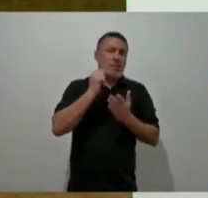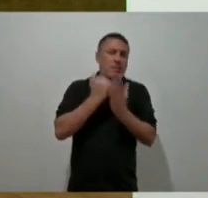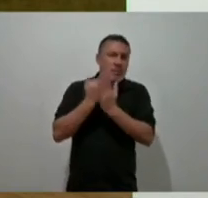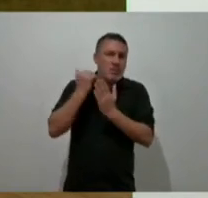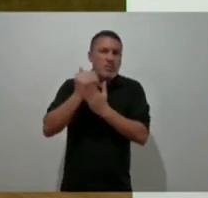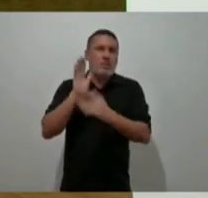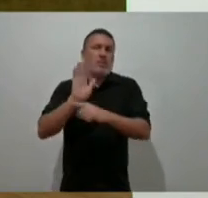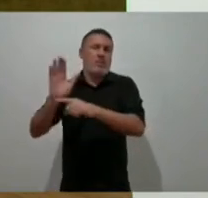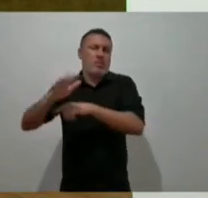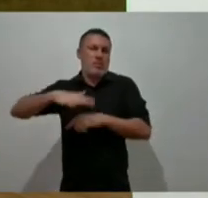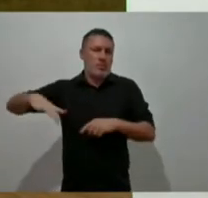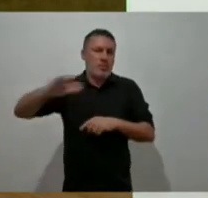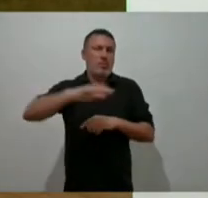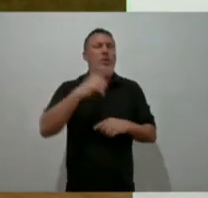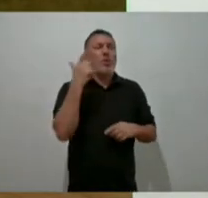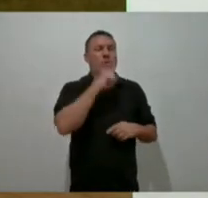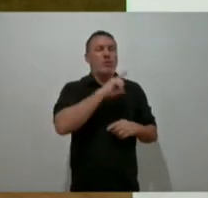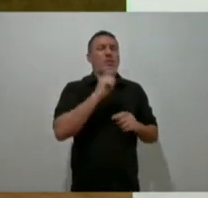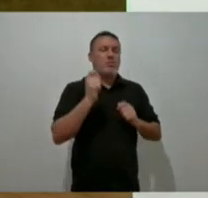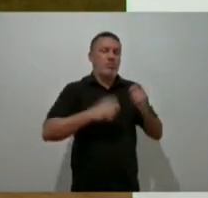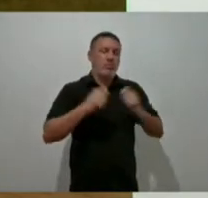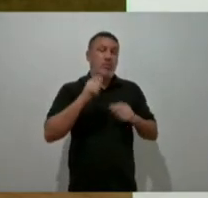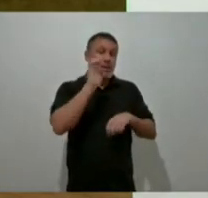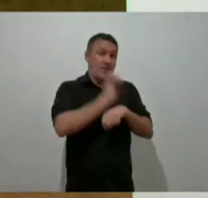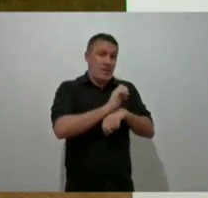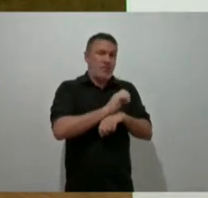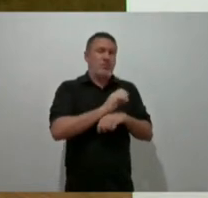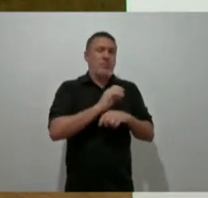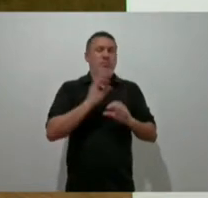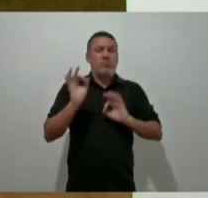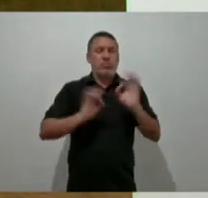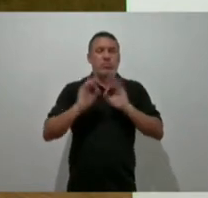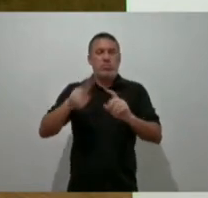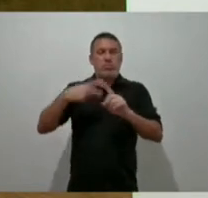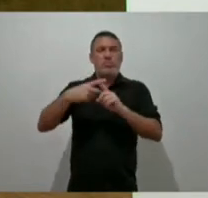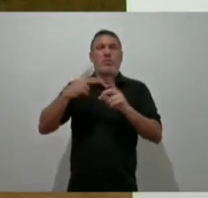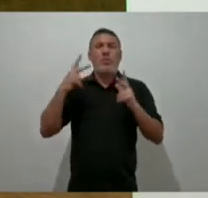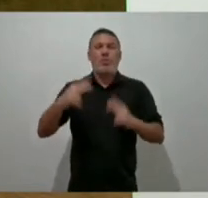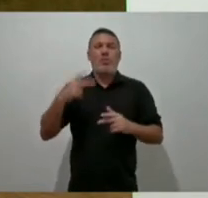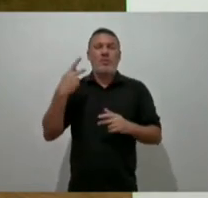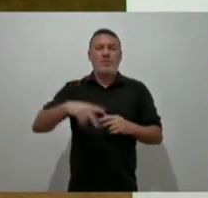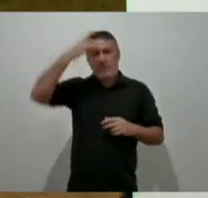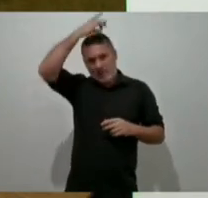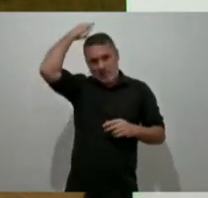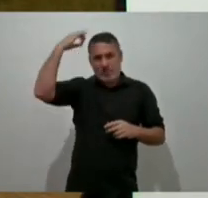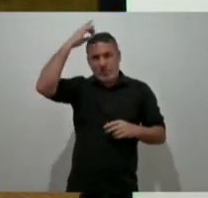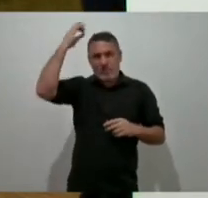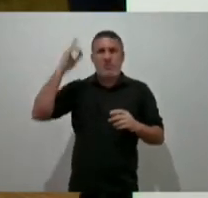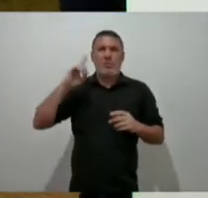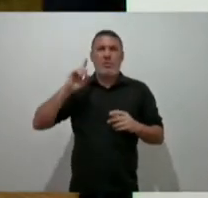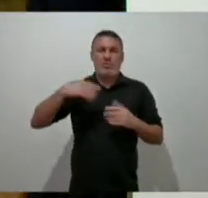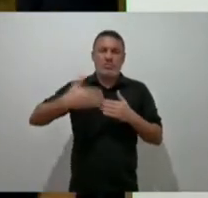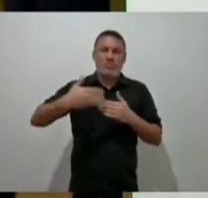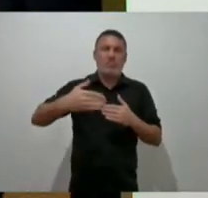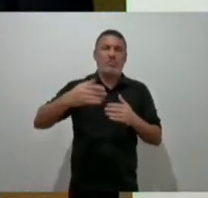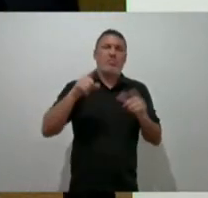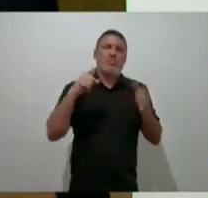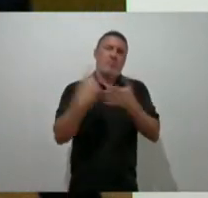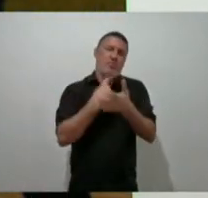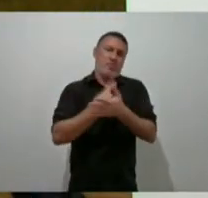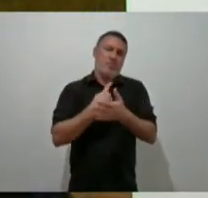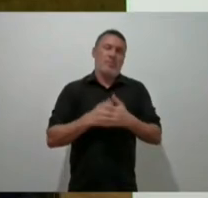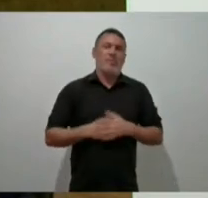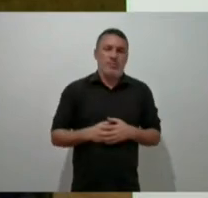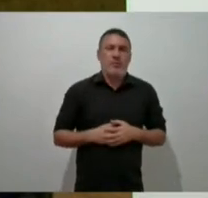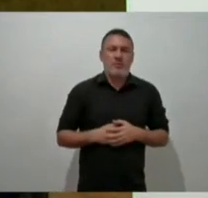possa desdobrar naquilo que a gente está fazendo no governo do Estado nos próximos questionamentos que você fizer. Bacana.